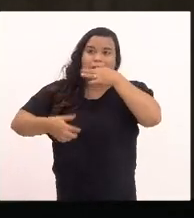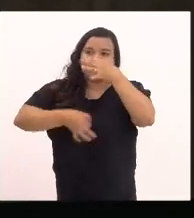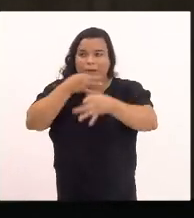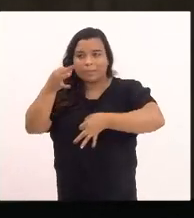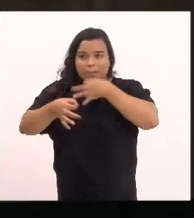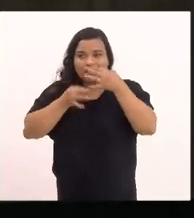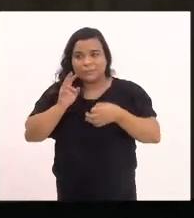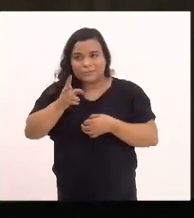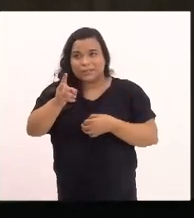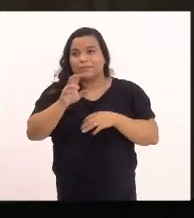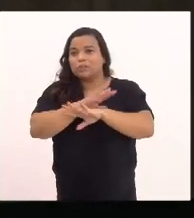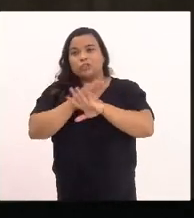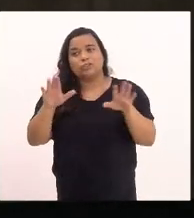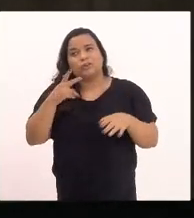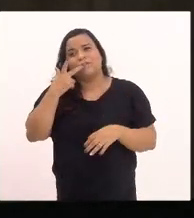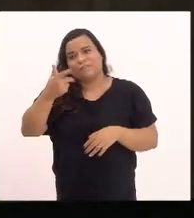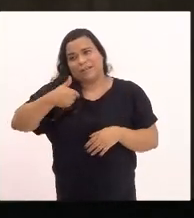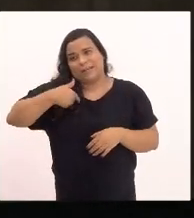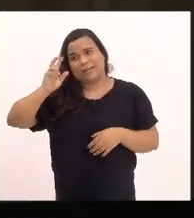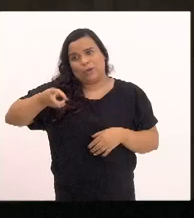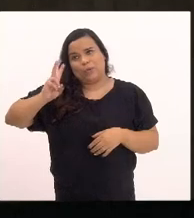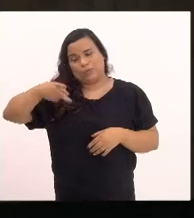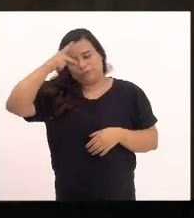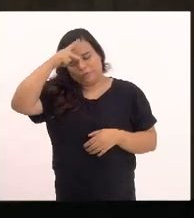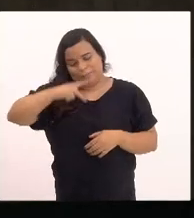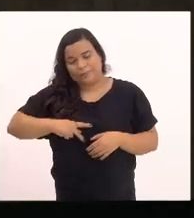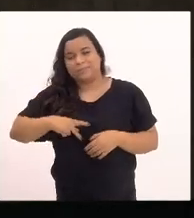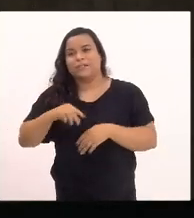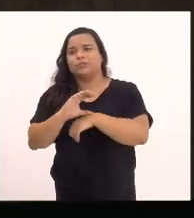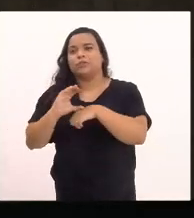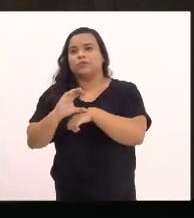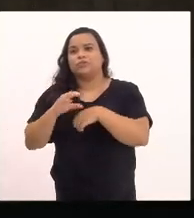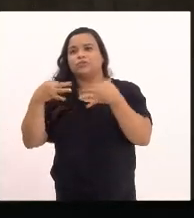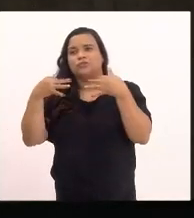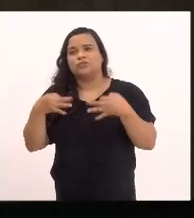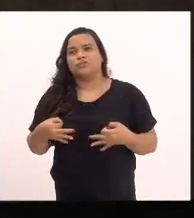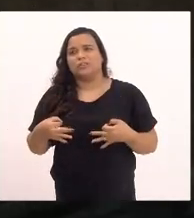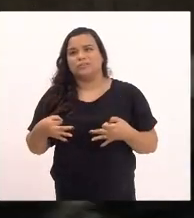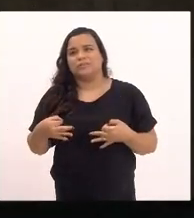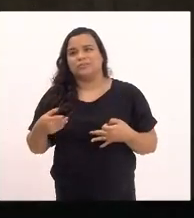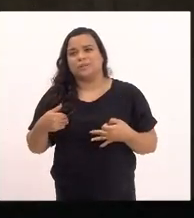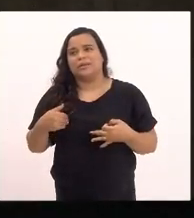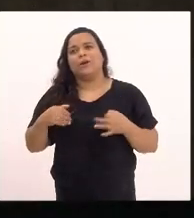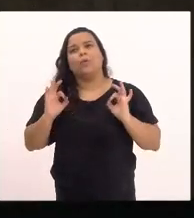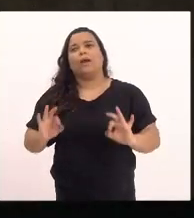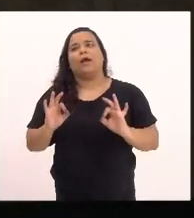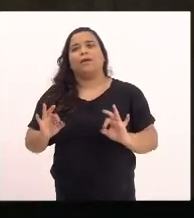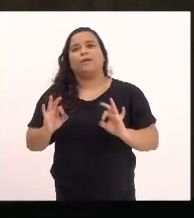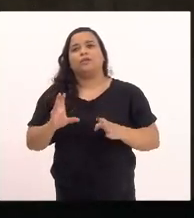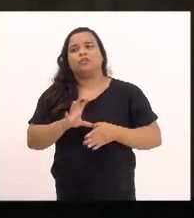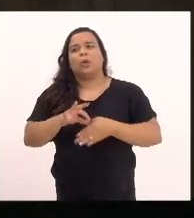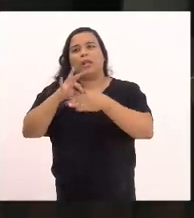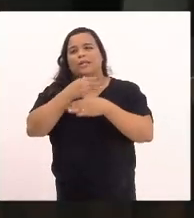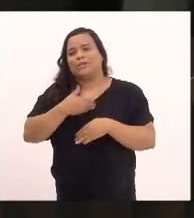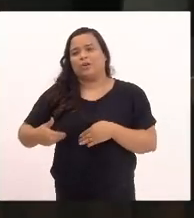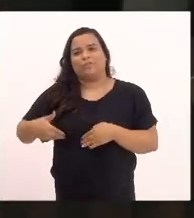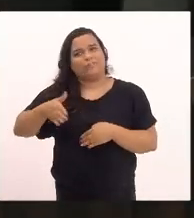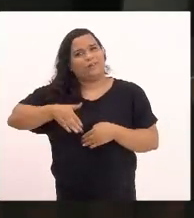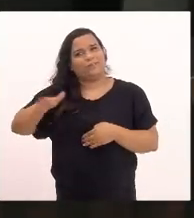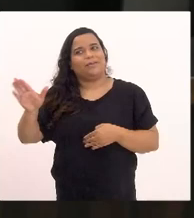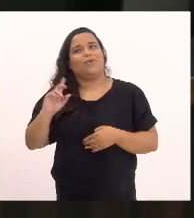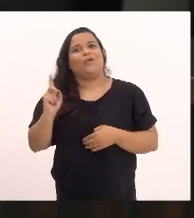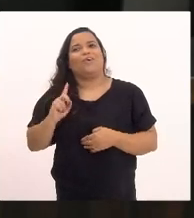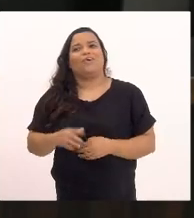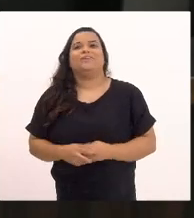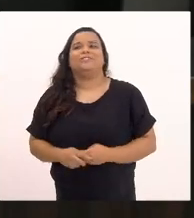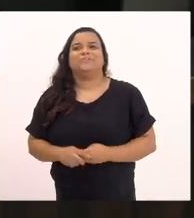é só dizer que eu continuo na presidência da Constituição de Justiça, que eu garanto que o líder do governo não vai gostar. Boa.